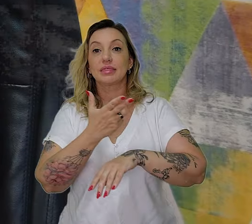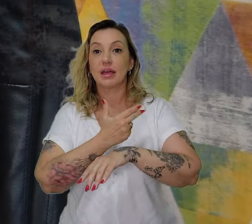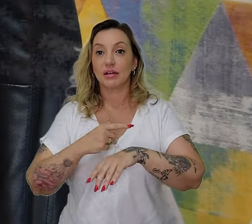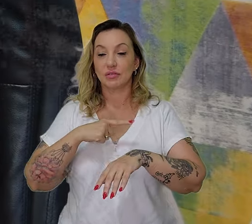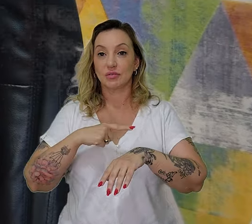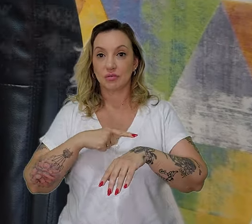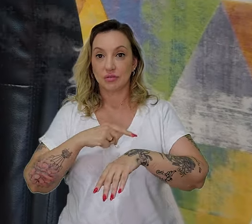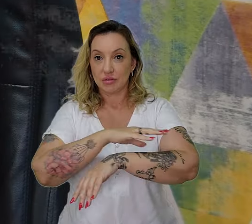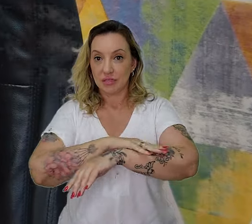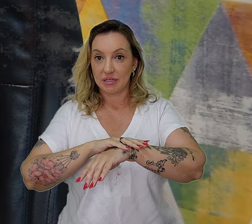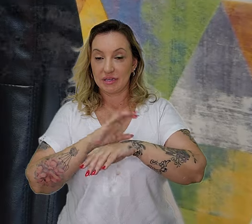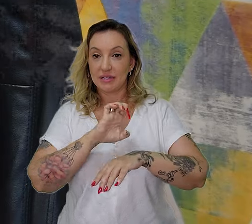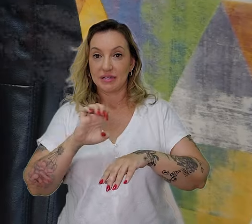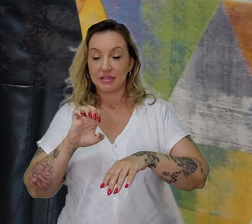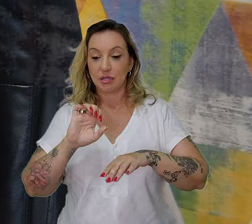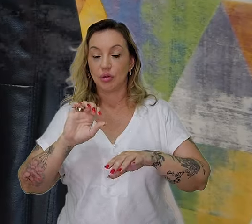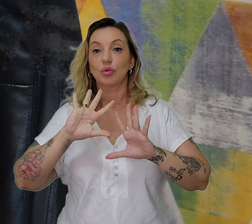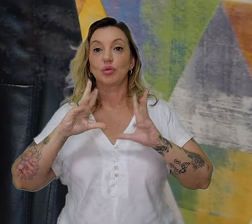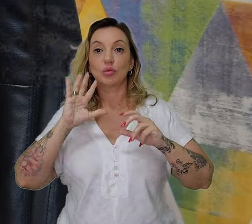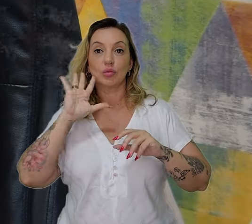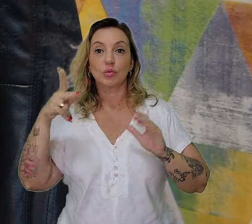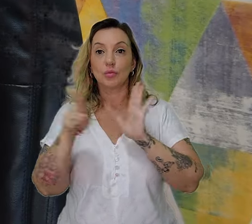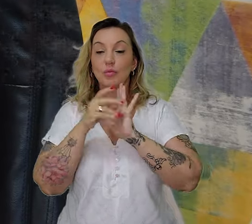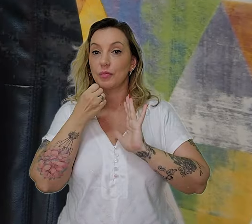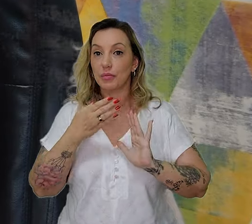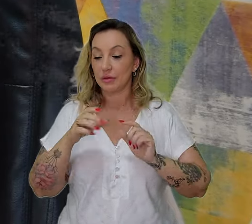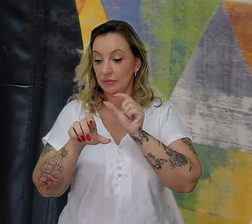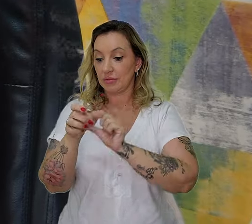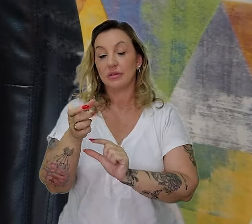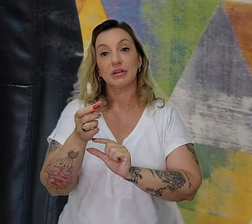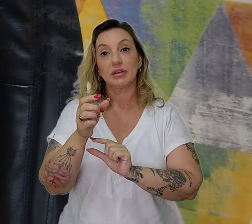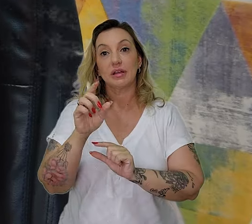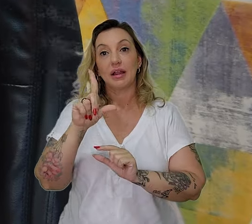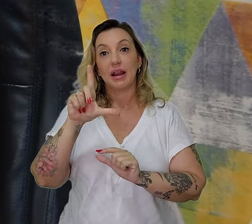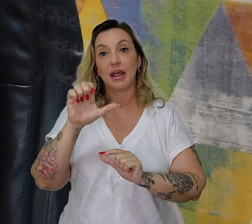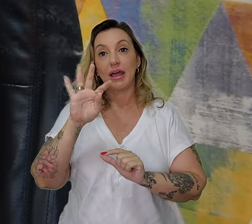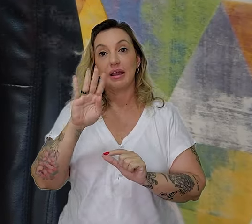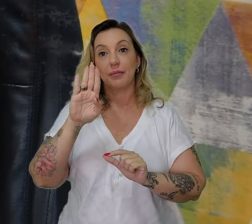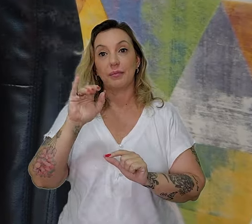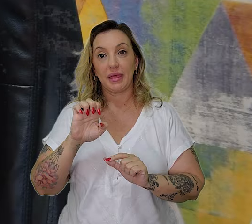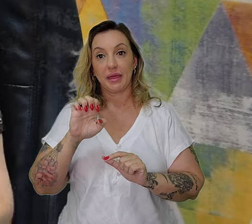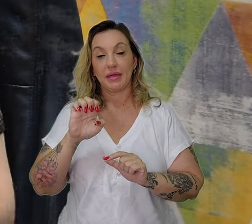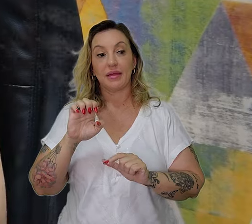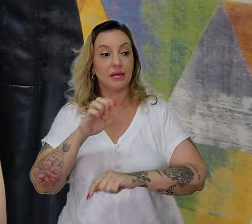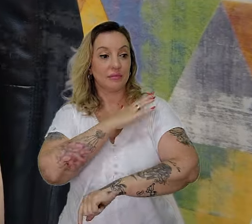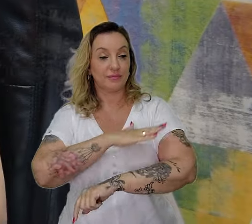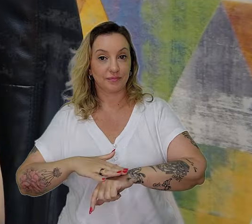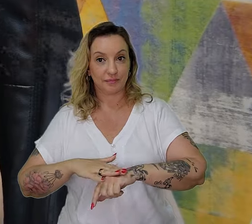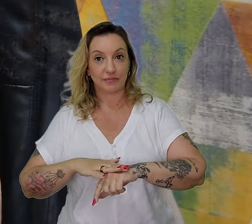tatuagem no pulso esquerdo escrito tudo a cont para bem e no pulso direito escrito larbi e no